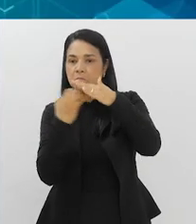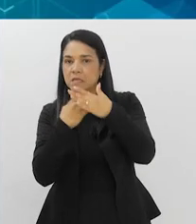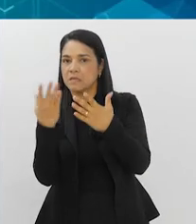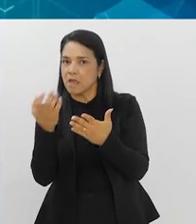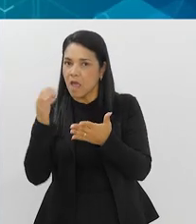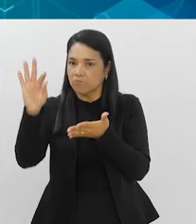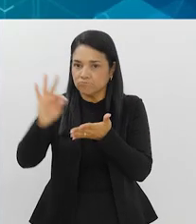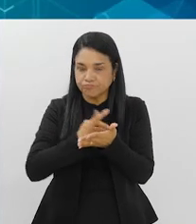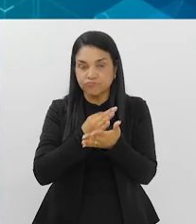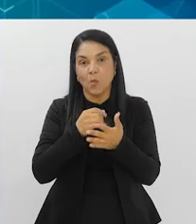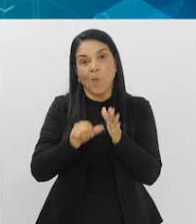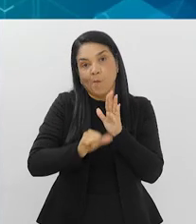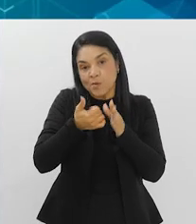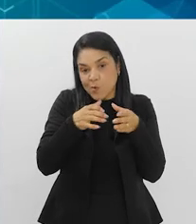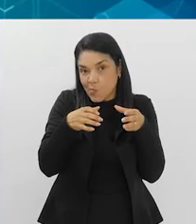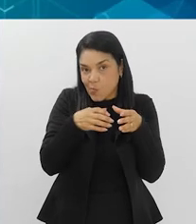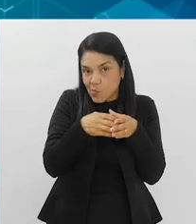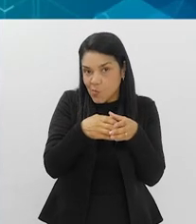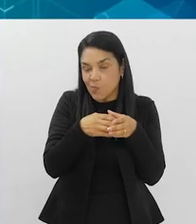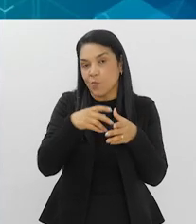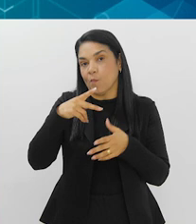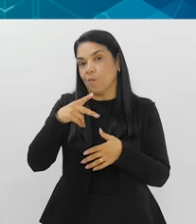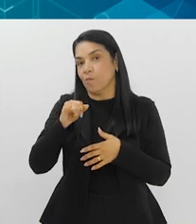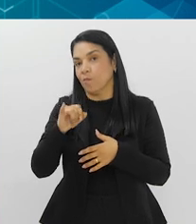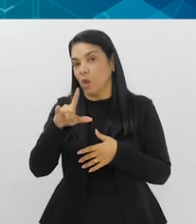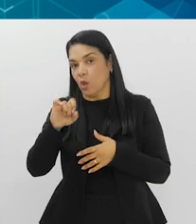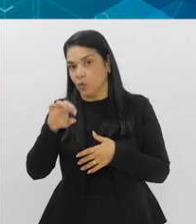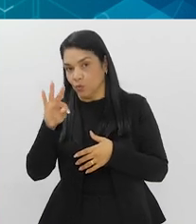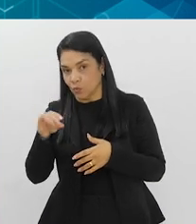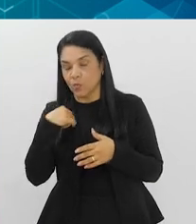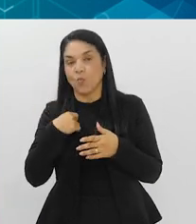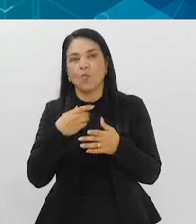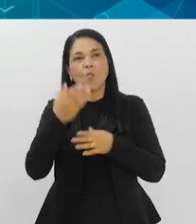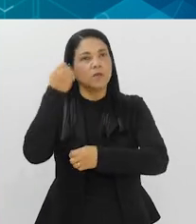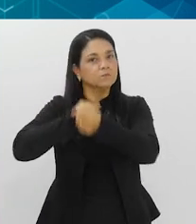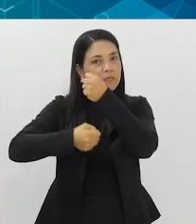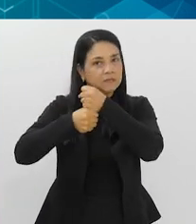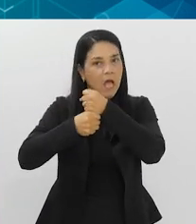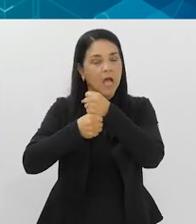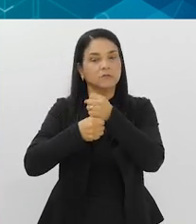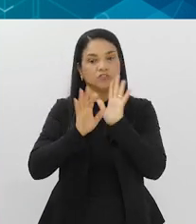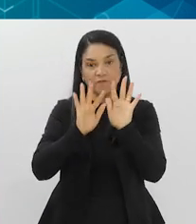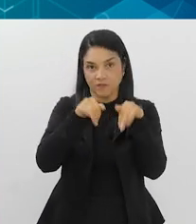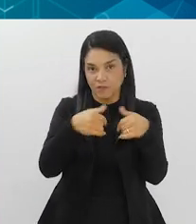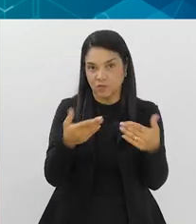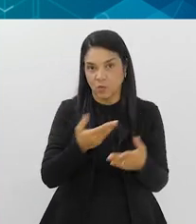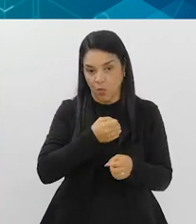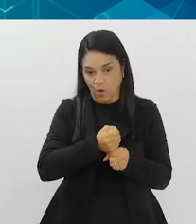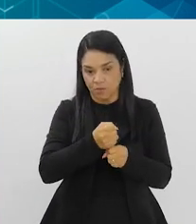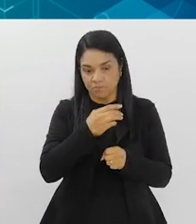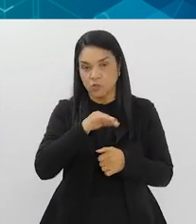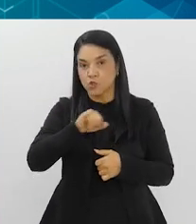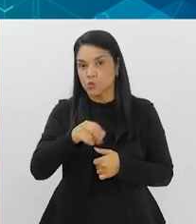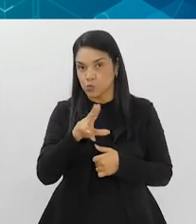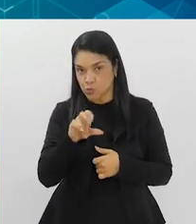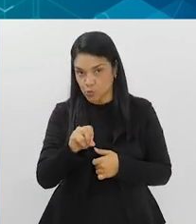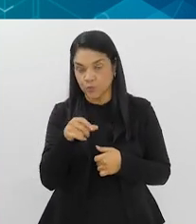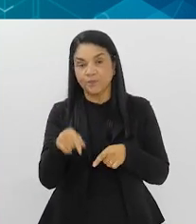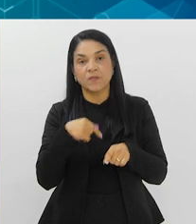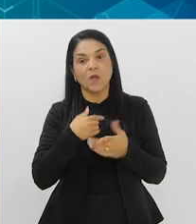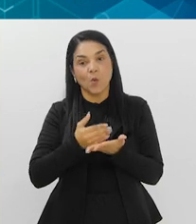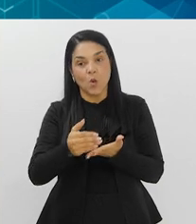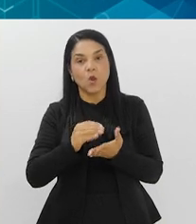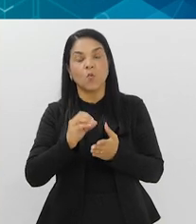se inscrever. A gente fez o primeiro piloto na metade do ano passado, que terminou na metade desse ano, e já tem um segundo piloto aberto agora